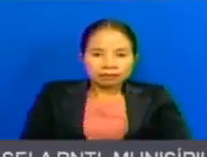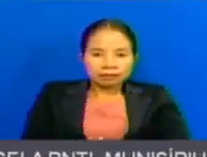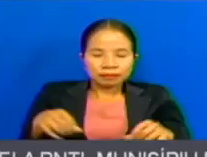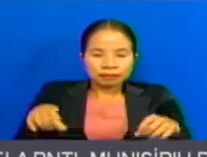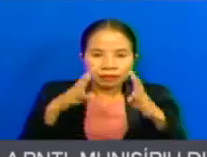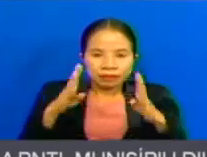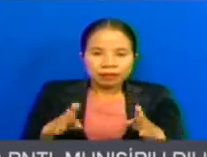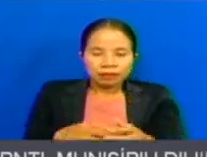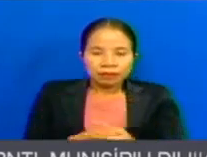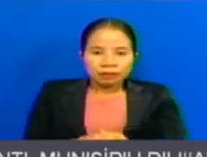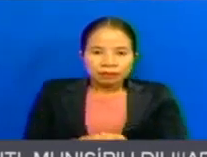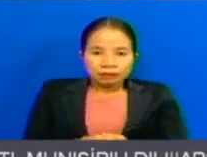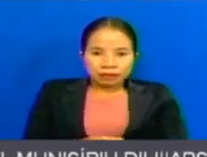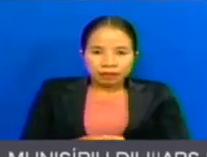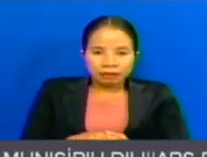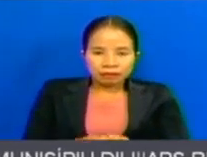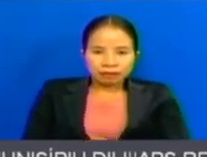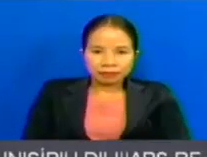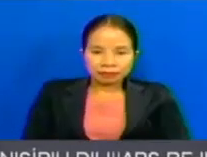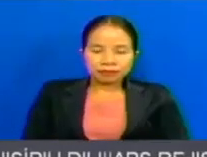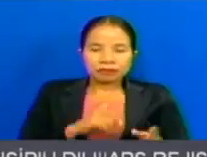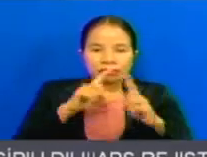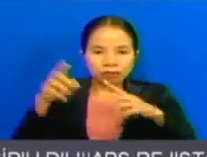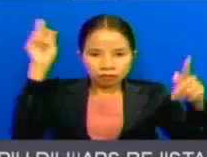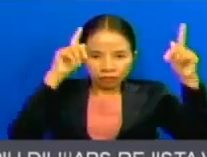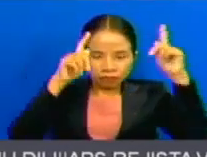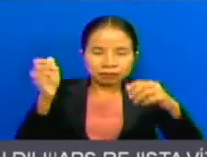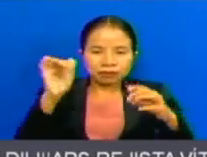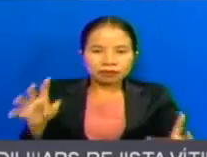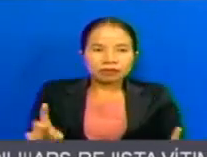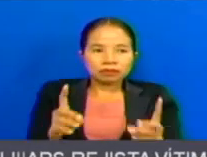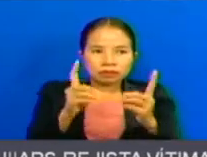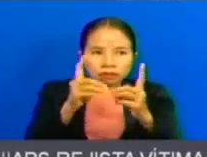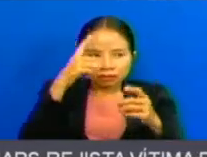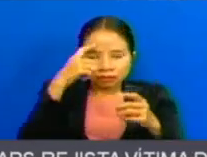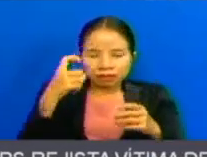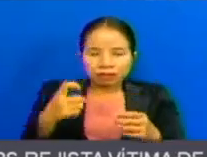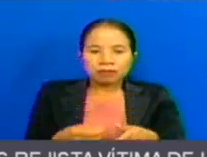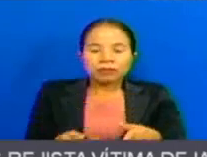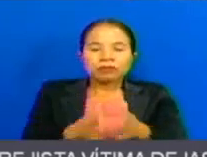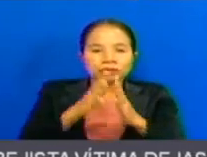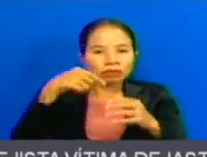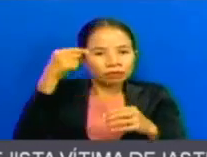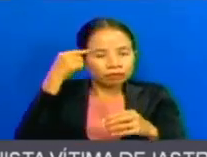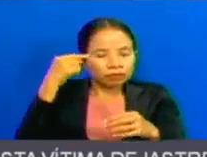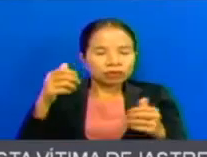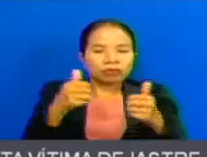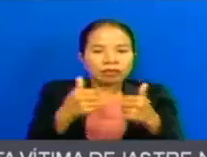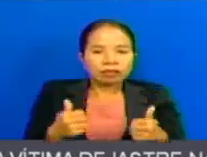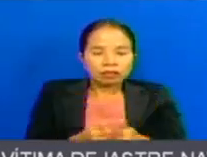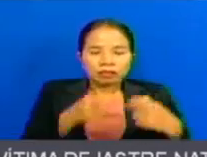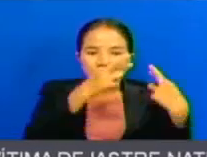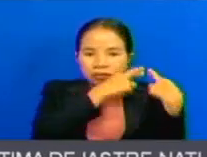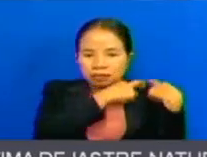Trabalhador Viriato Rodrigues Belo preocupa com o problema na Bessira enfrenta. Também, o governo e a agência o